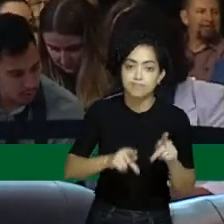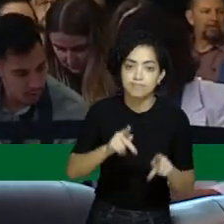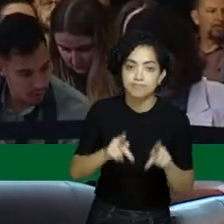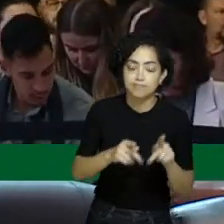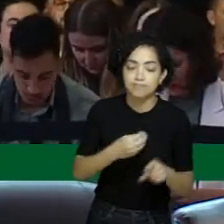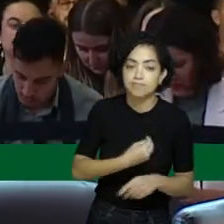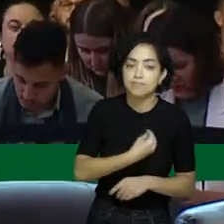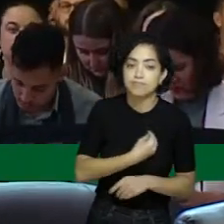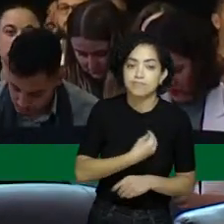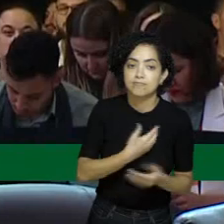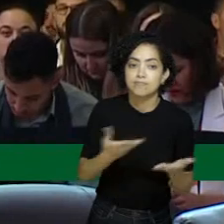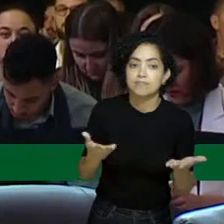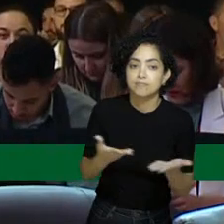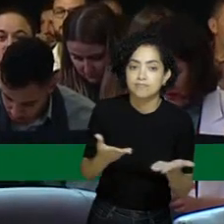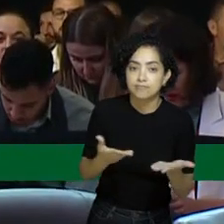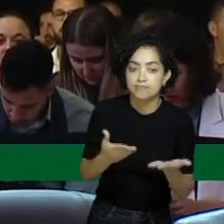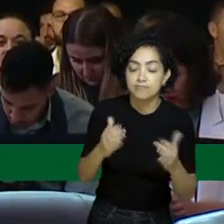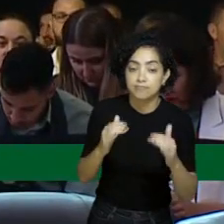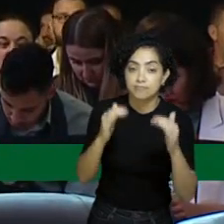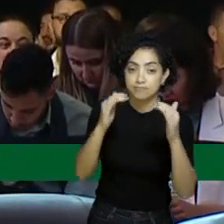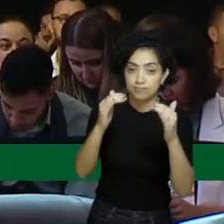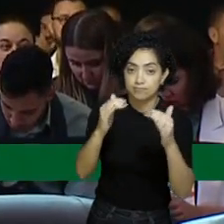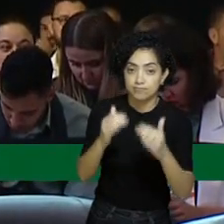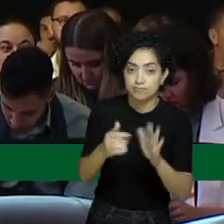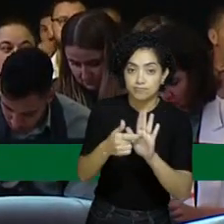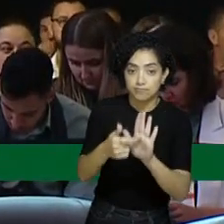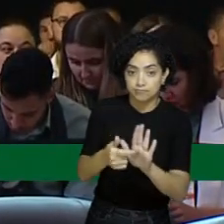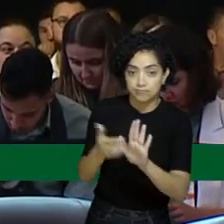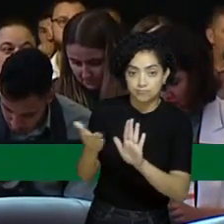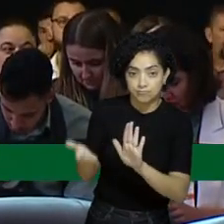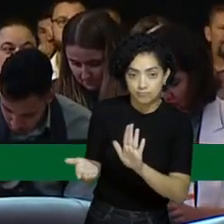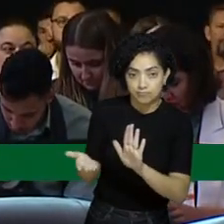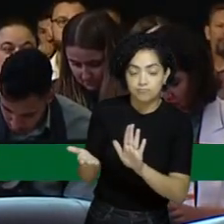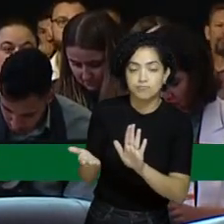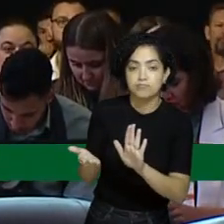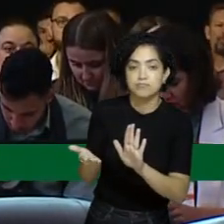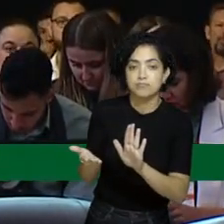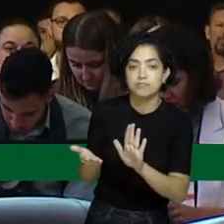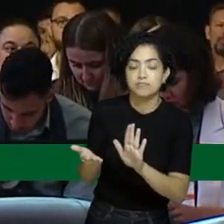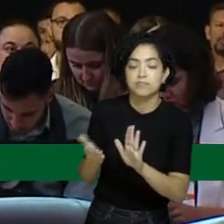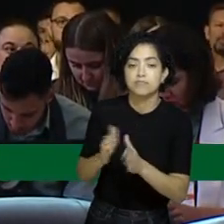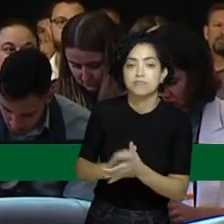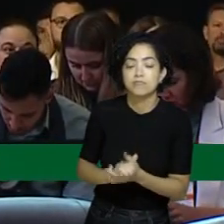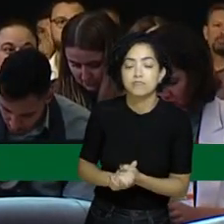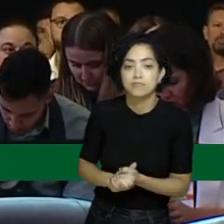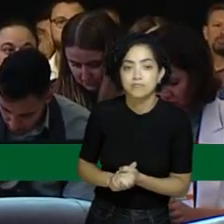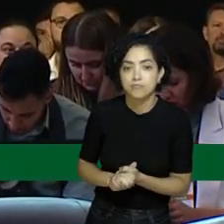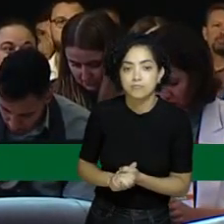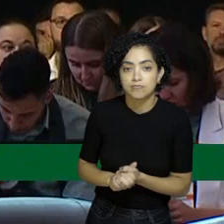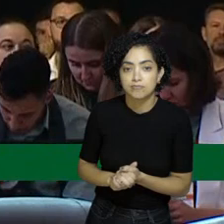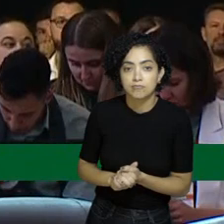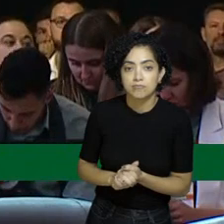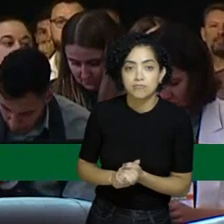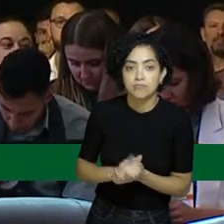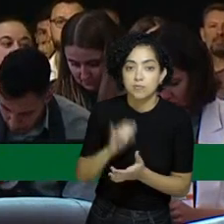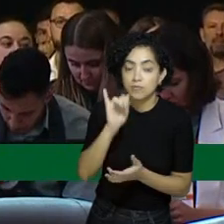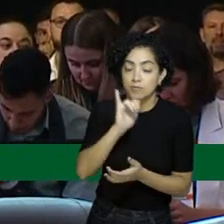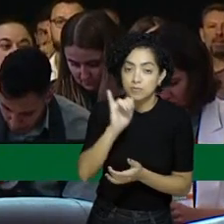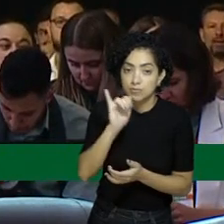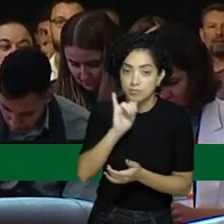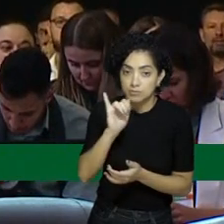aqui presente hoje, autoridades, apresento a vocês a cônsul honorária da Itália, em Santa